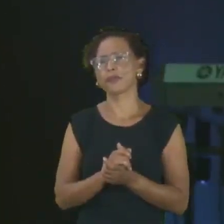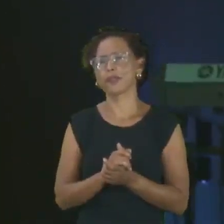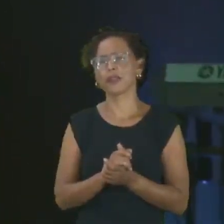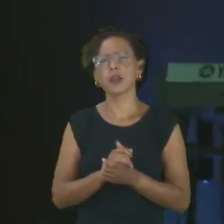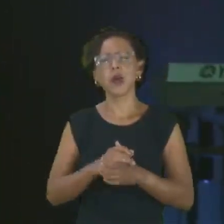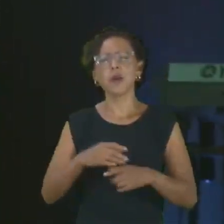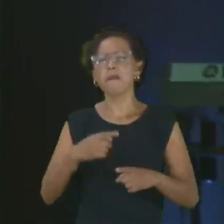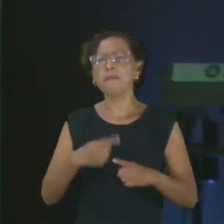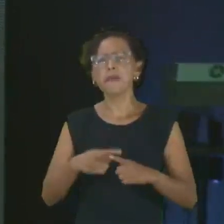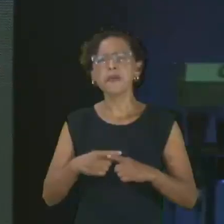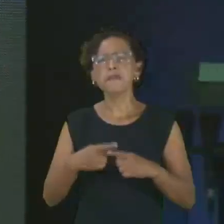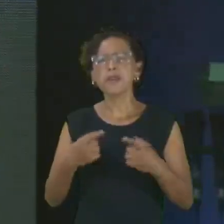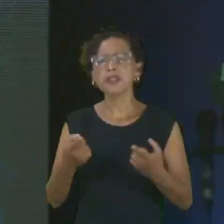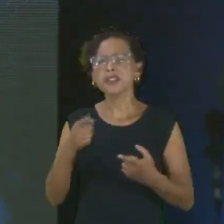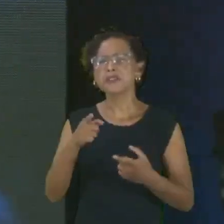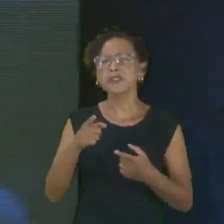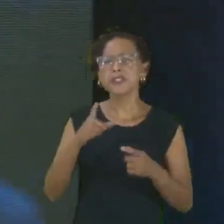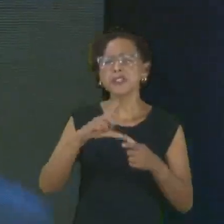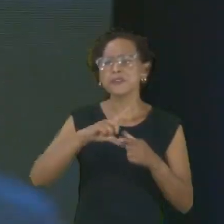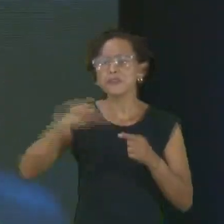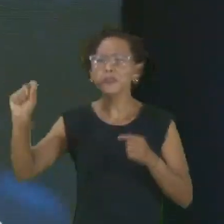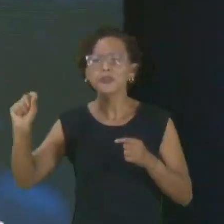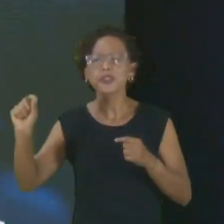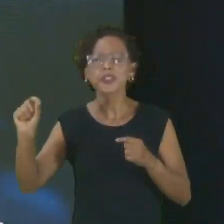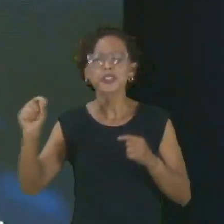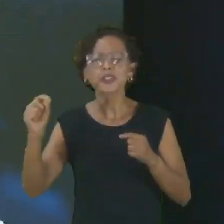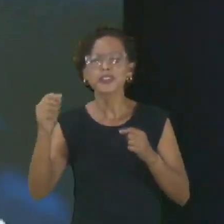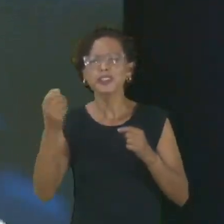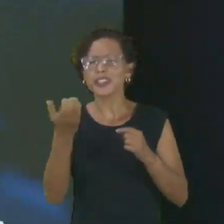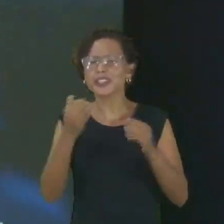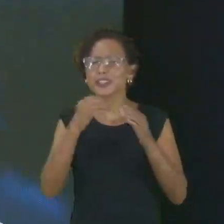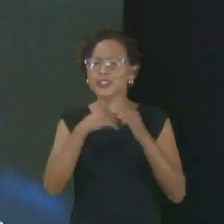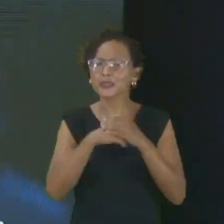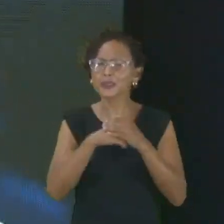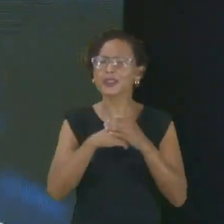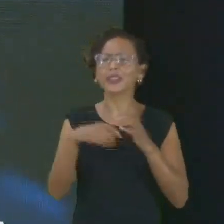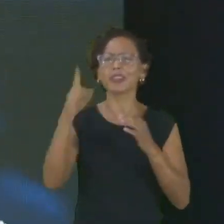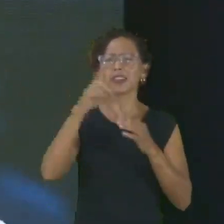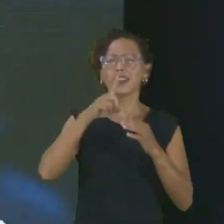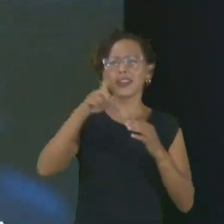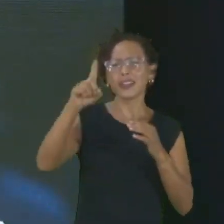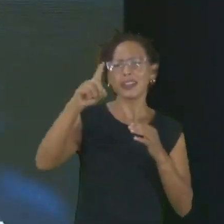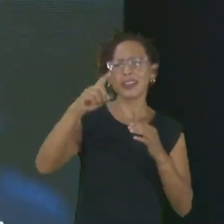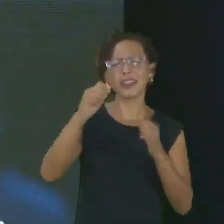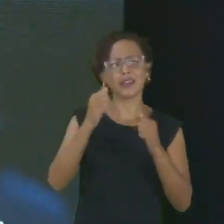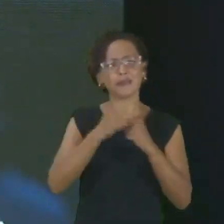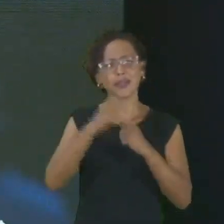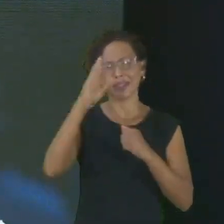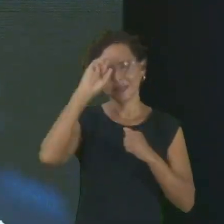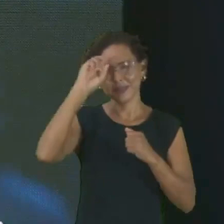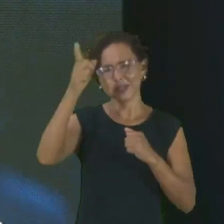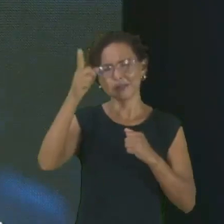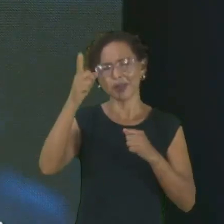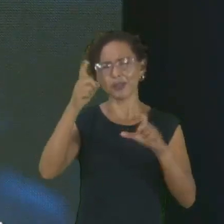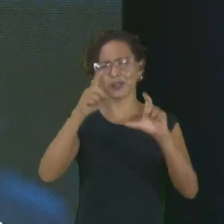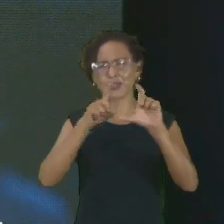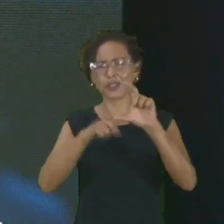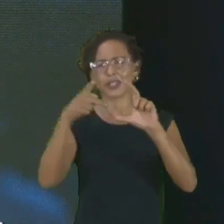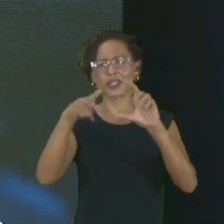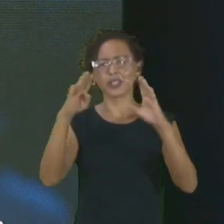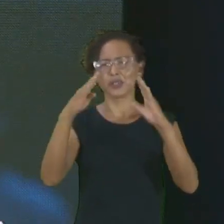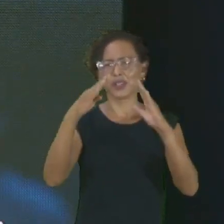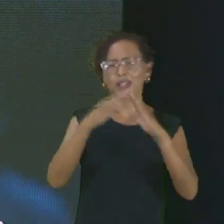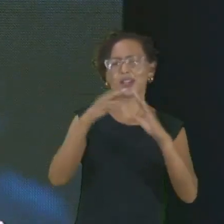Por mais que você fuja, Ele é a pedra principal. Ele sustenta a sua casa,